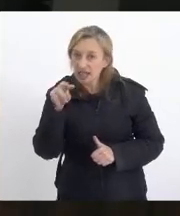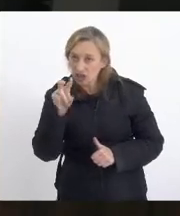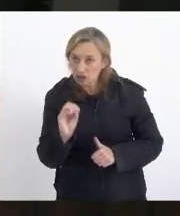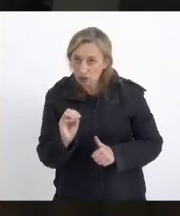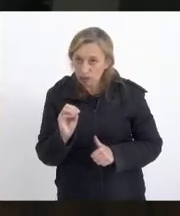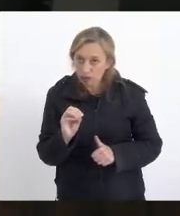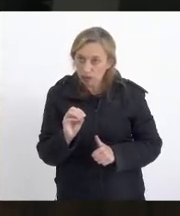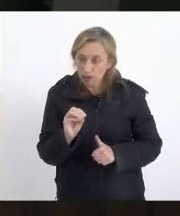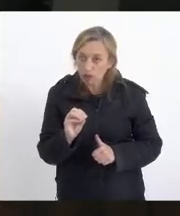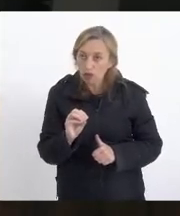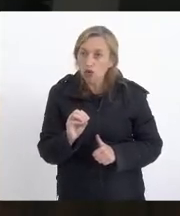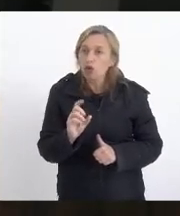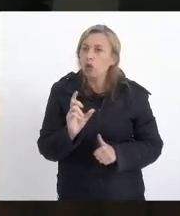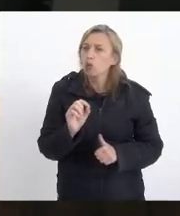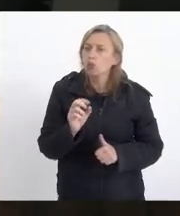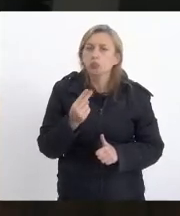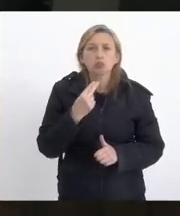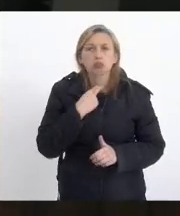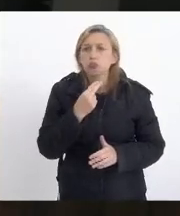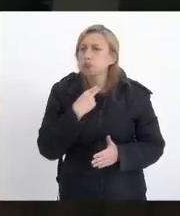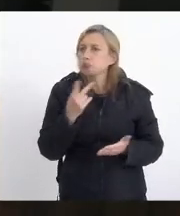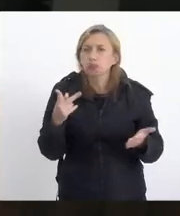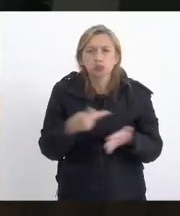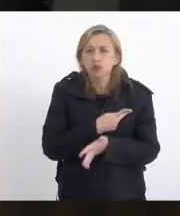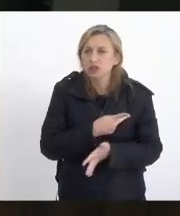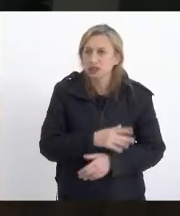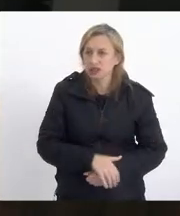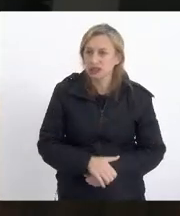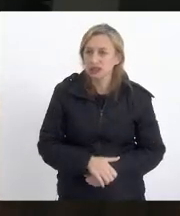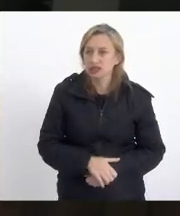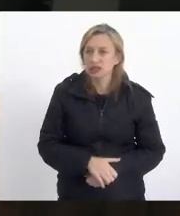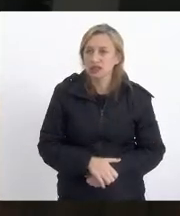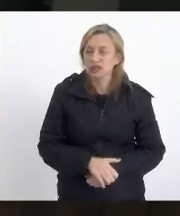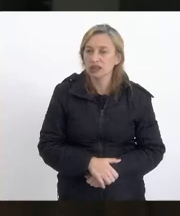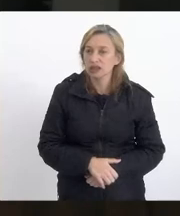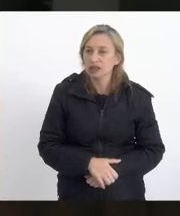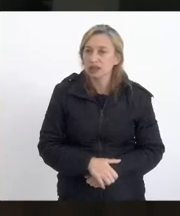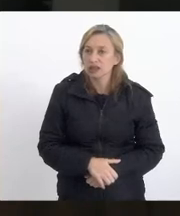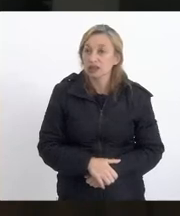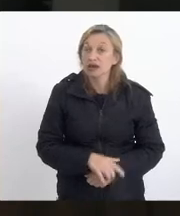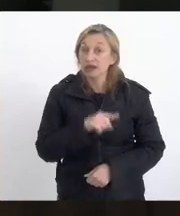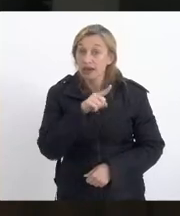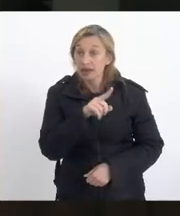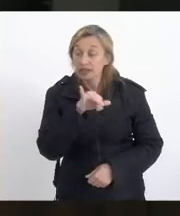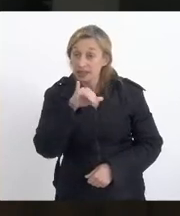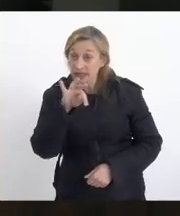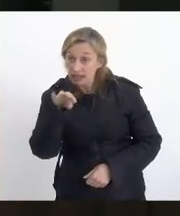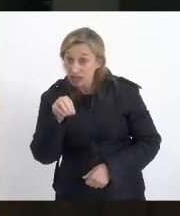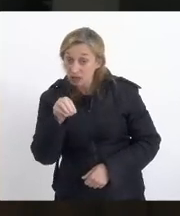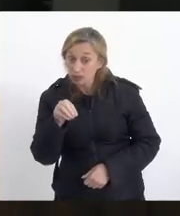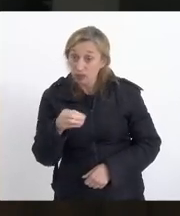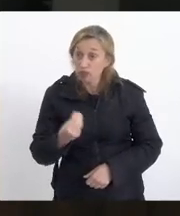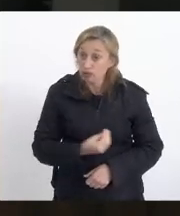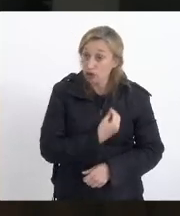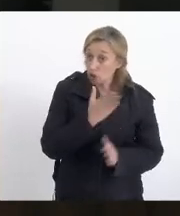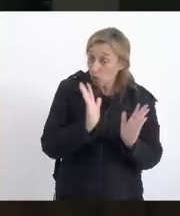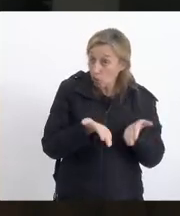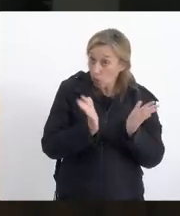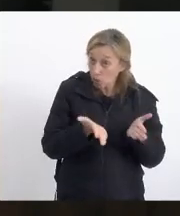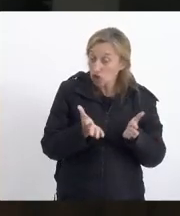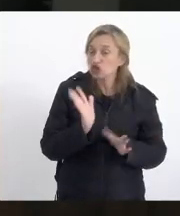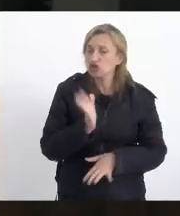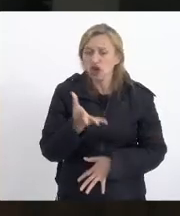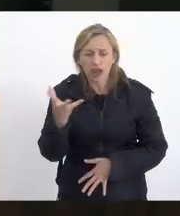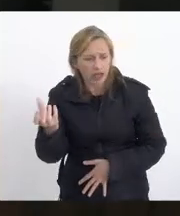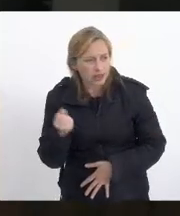O que não pode acontecer é que este inativo que está hoje, que já